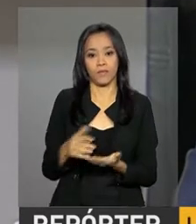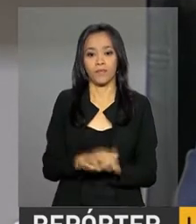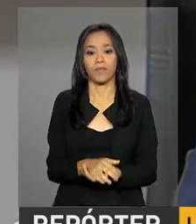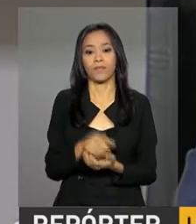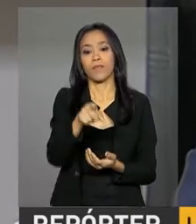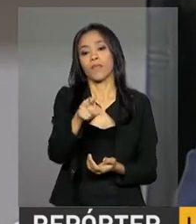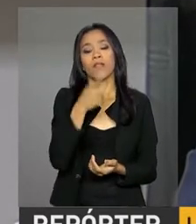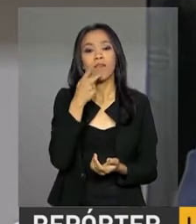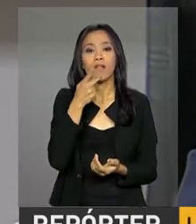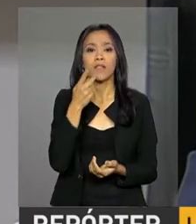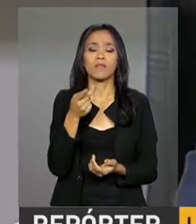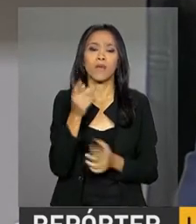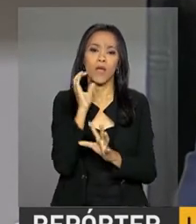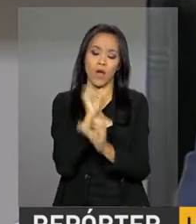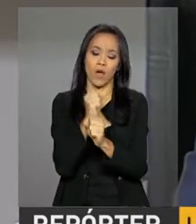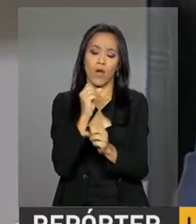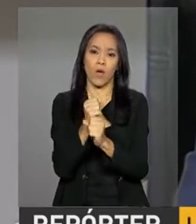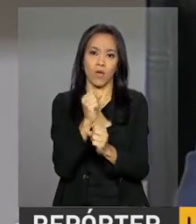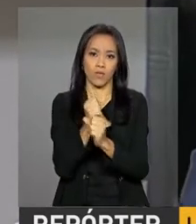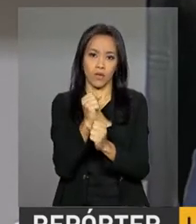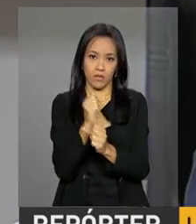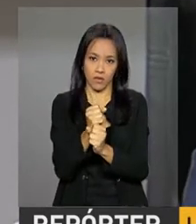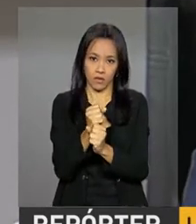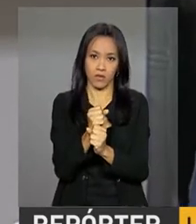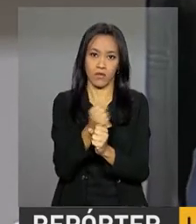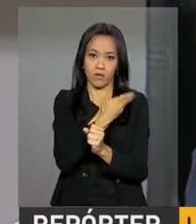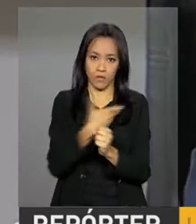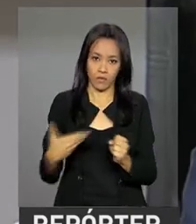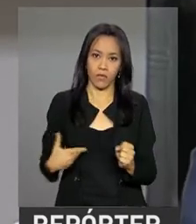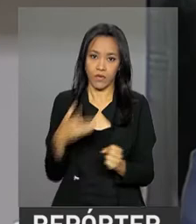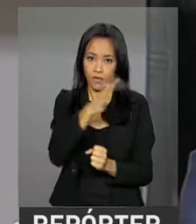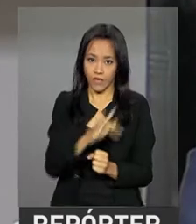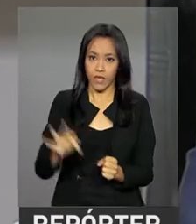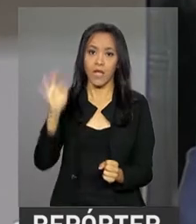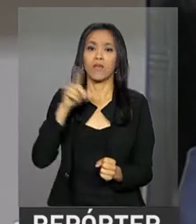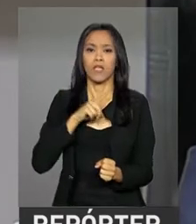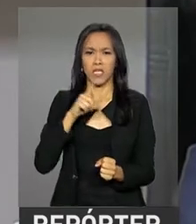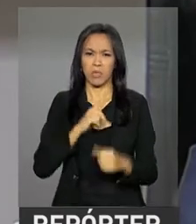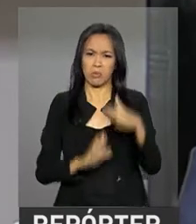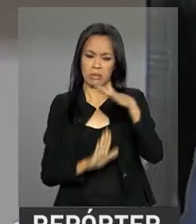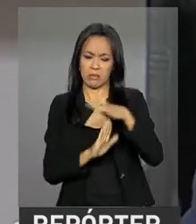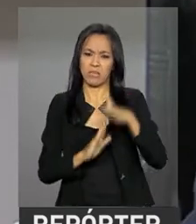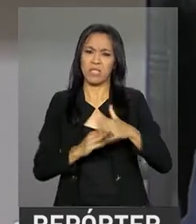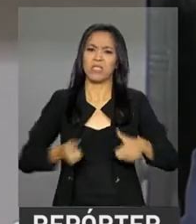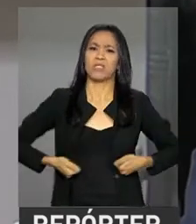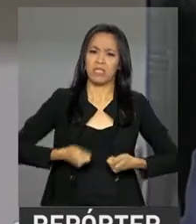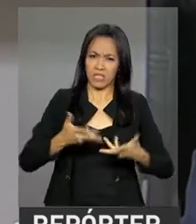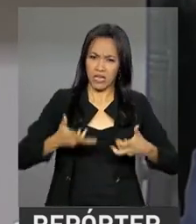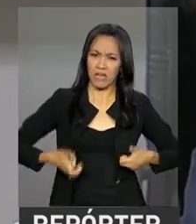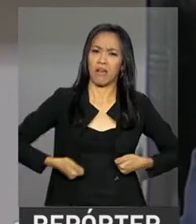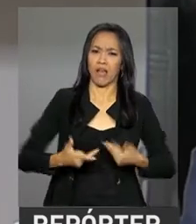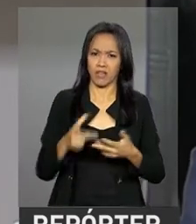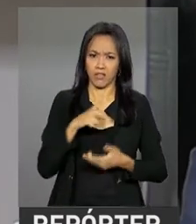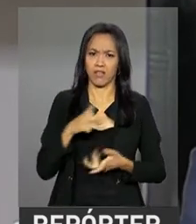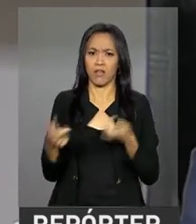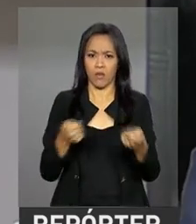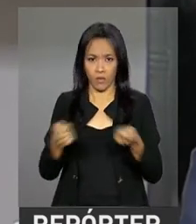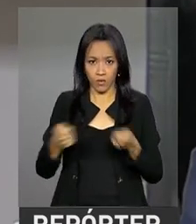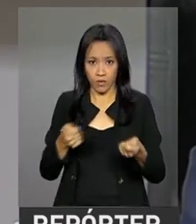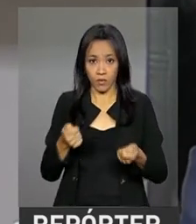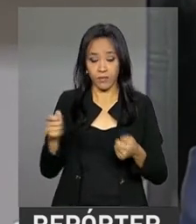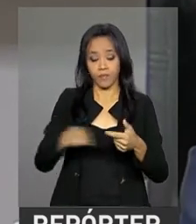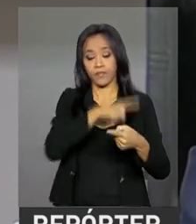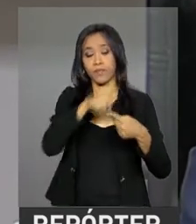contingenciar no orçamento da União atual, que já tem um patamar de despesas bastante controlado, bastante comprimido.